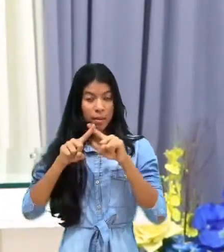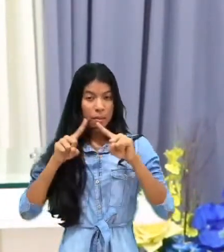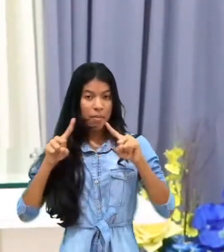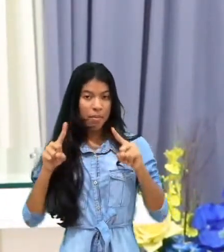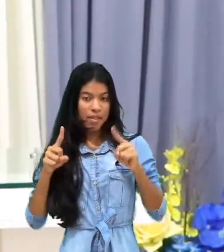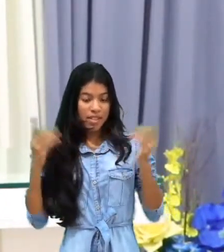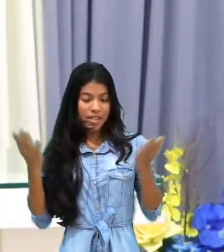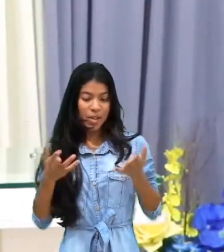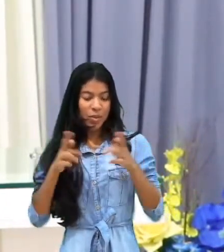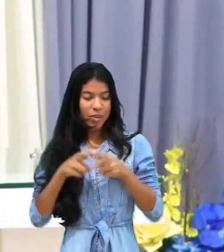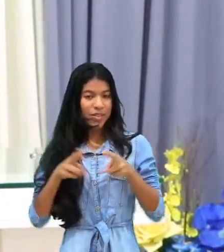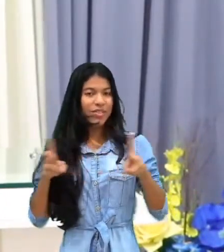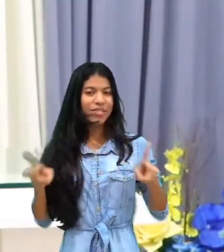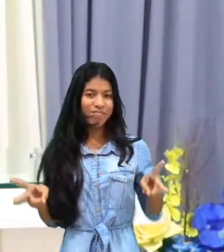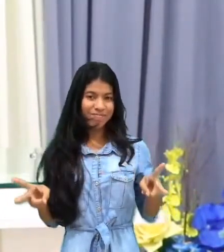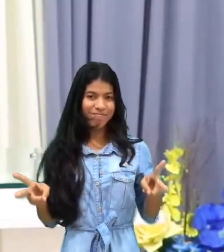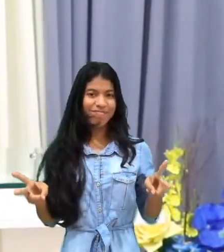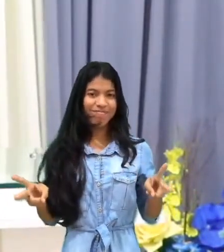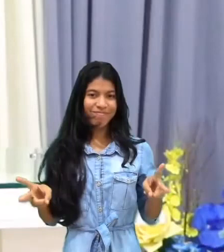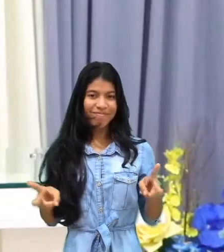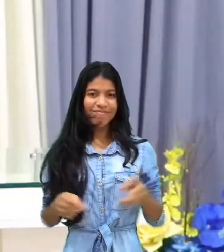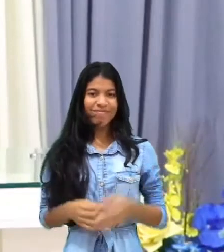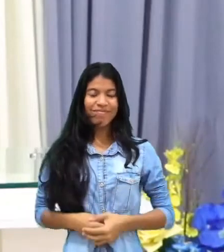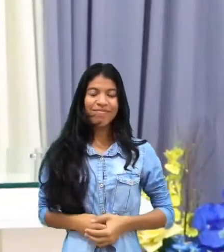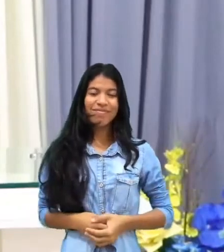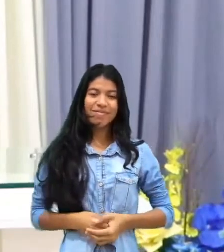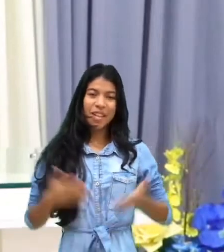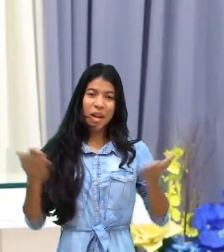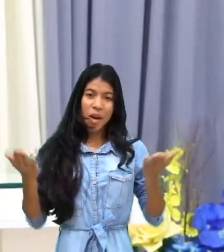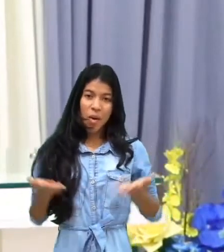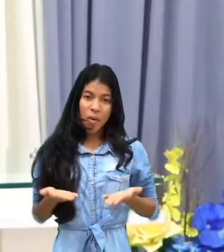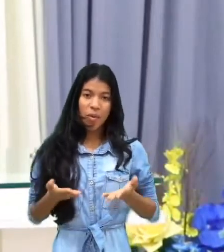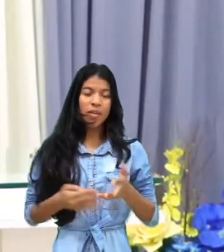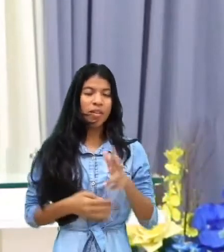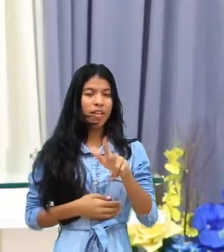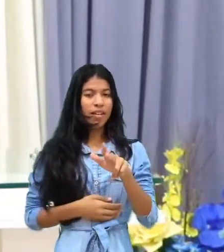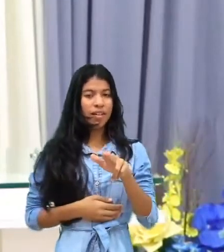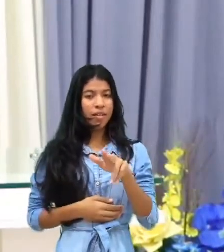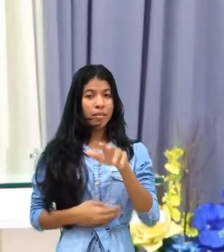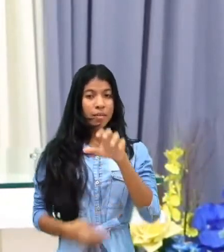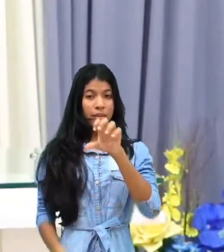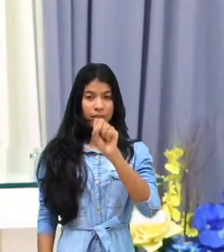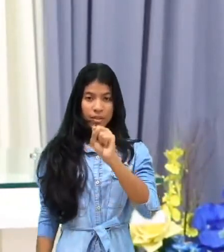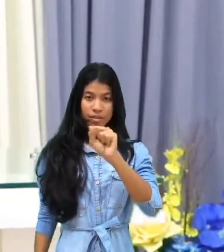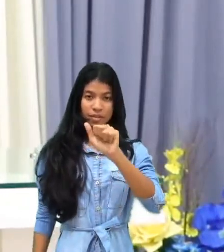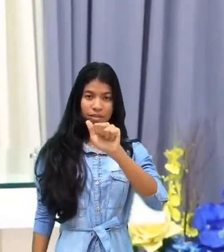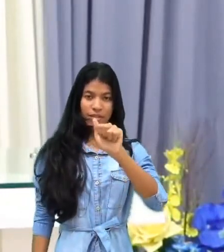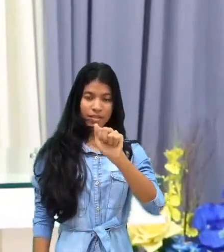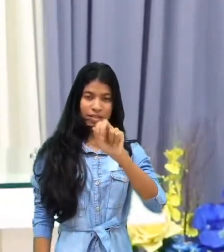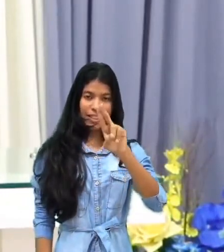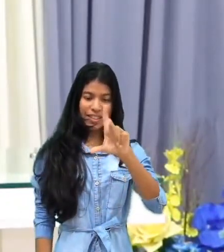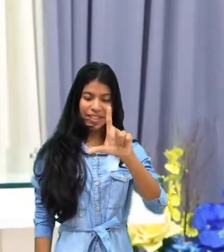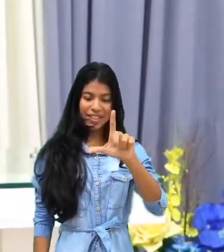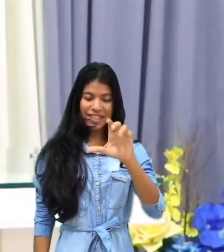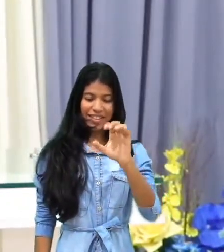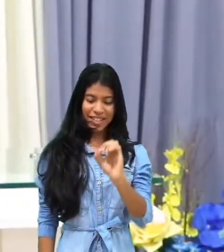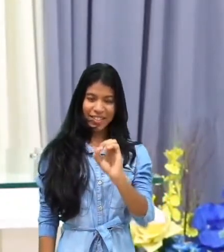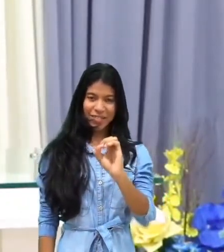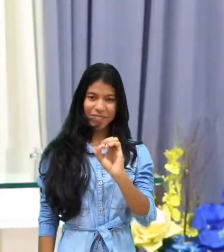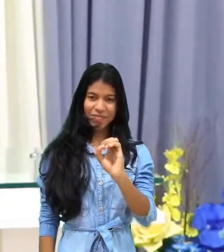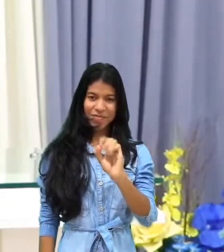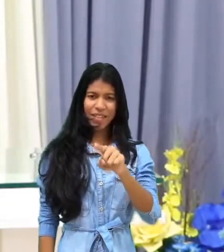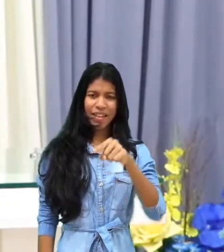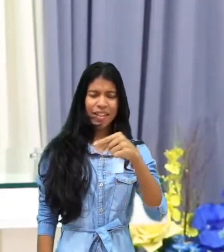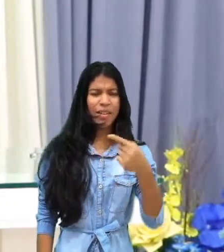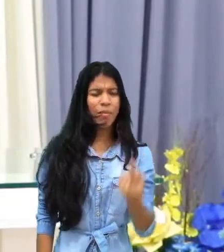não. Agora ele era irmão Saulo. Glória a Deus. E depois daquele